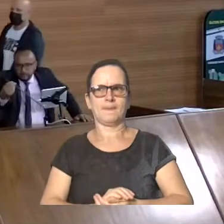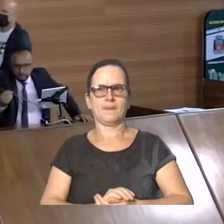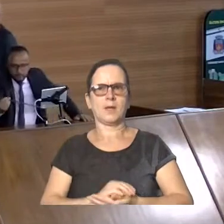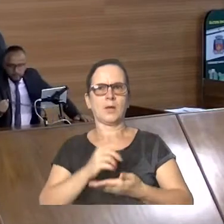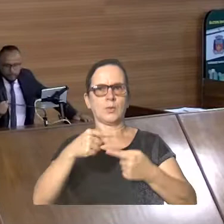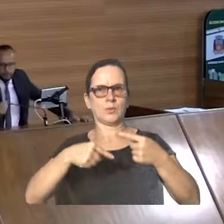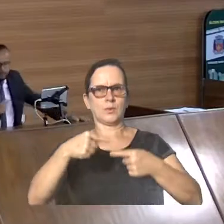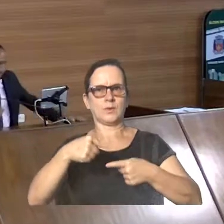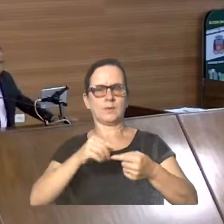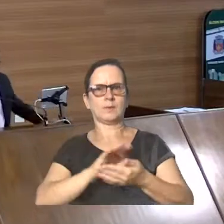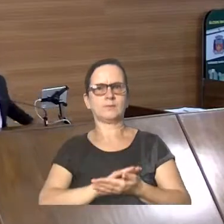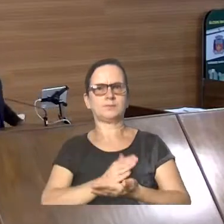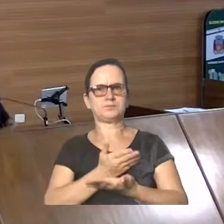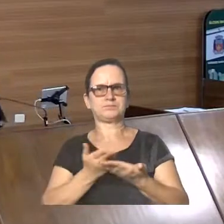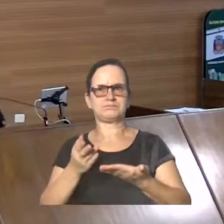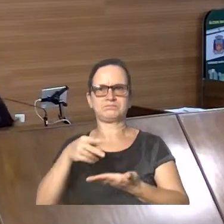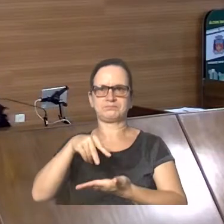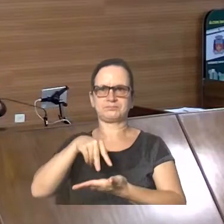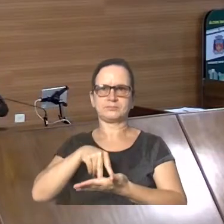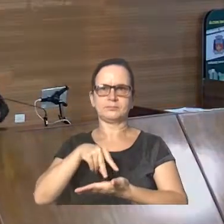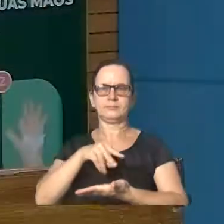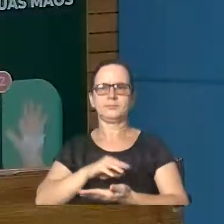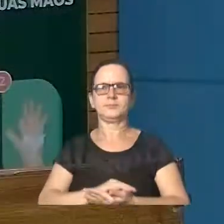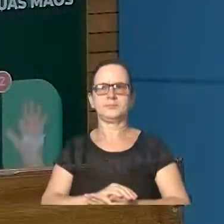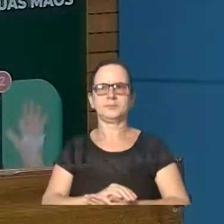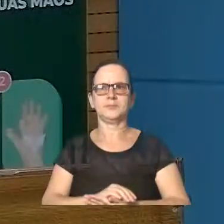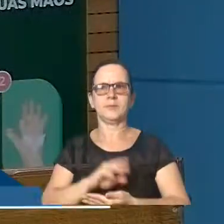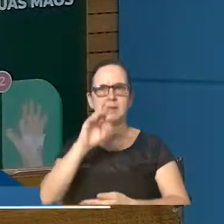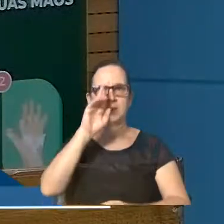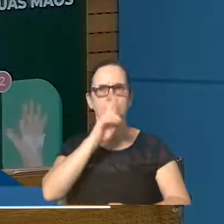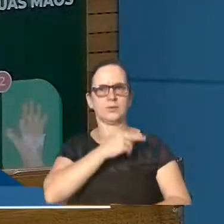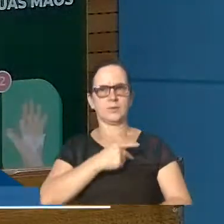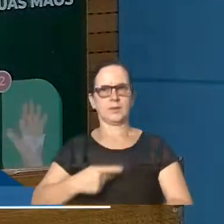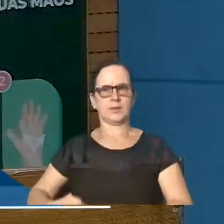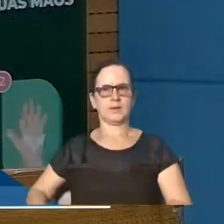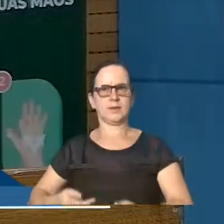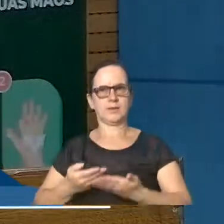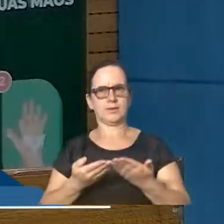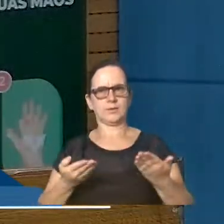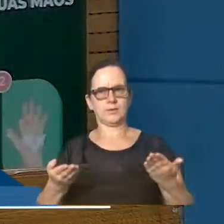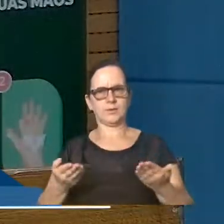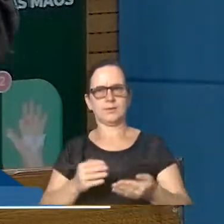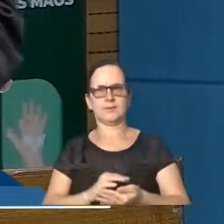Em discussão? As palavras, presidente. Palavra, vereador Tinho. Senhor presidente, nobres pares,